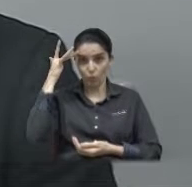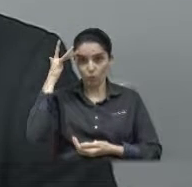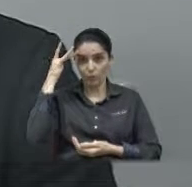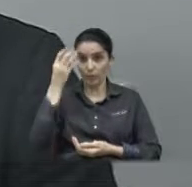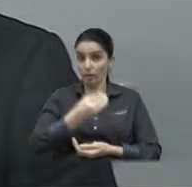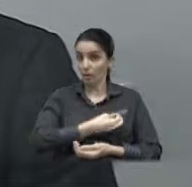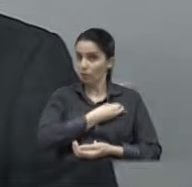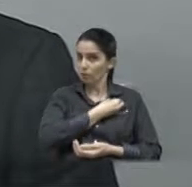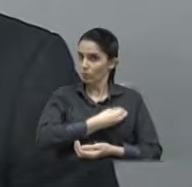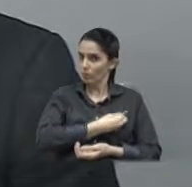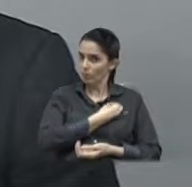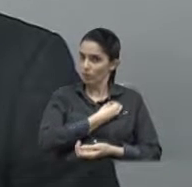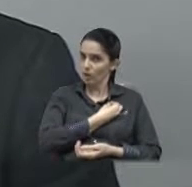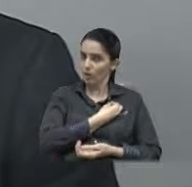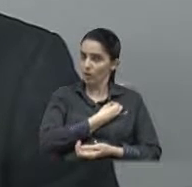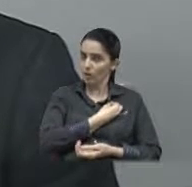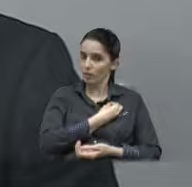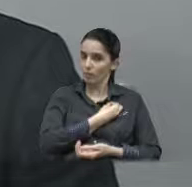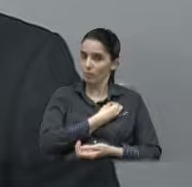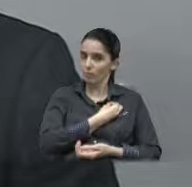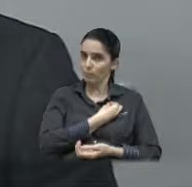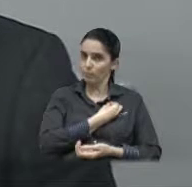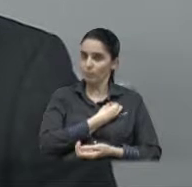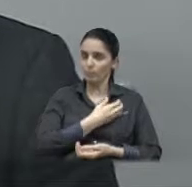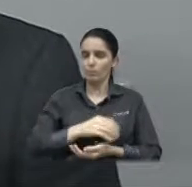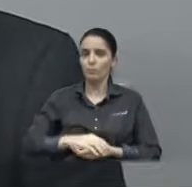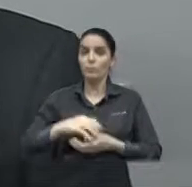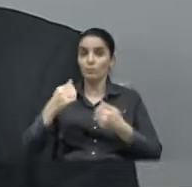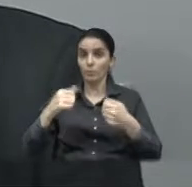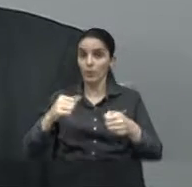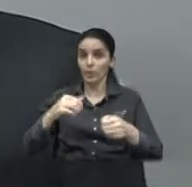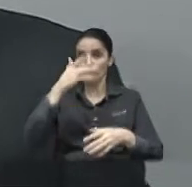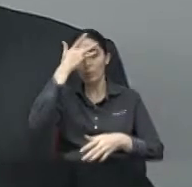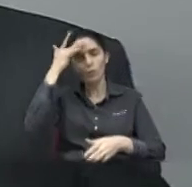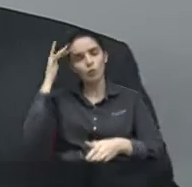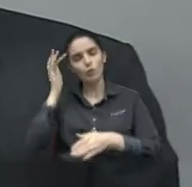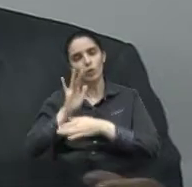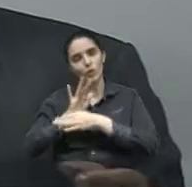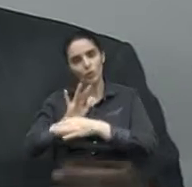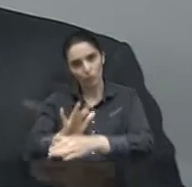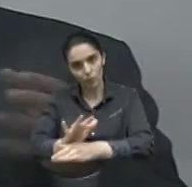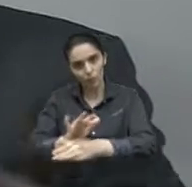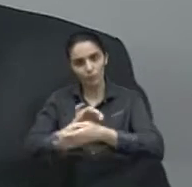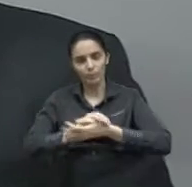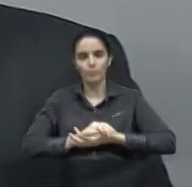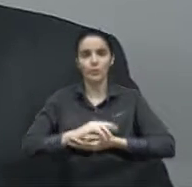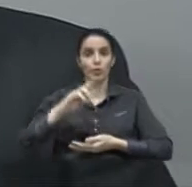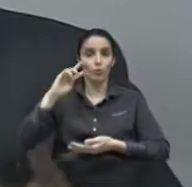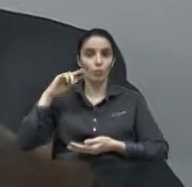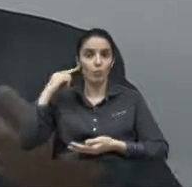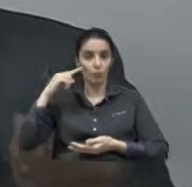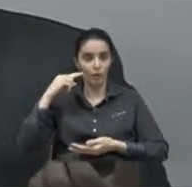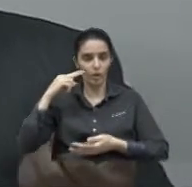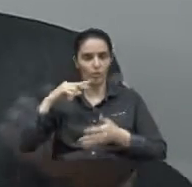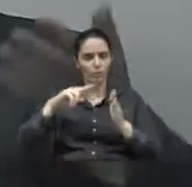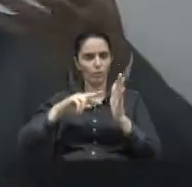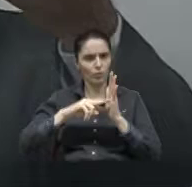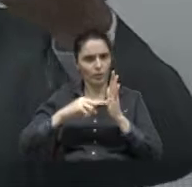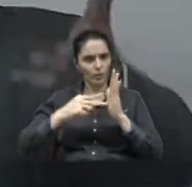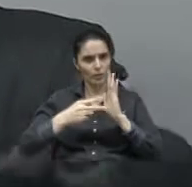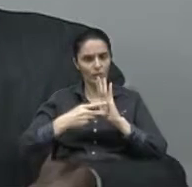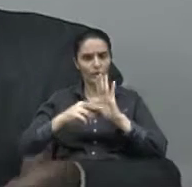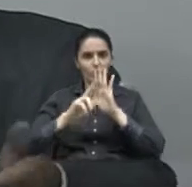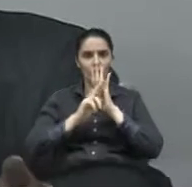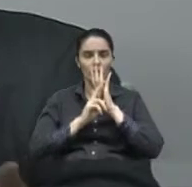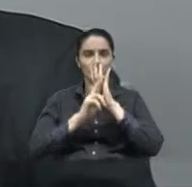à procura de alguém que possa lhes ajudar. E o vereador, ele tem essa obrigação, como representante do povo, a